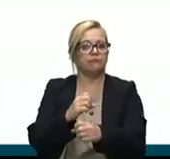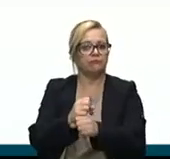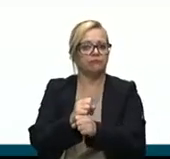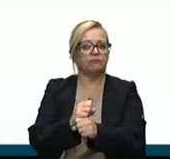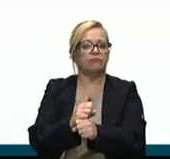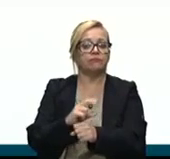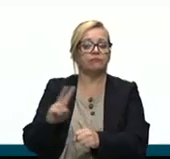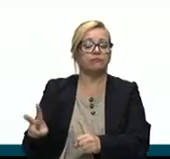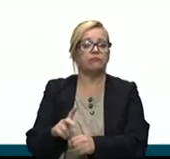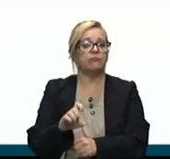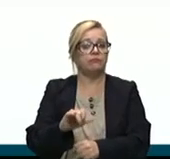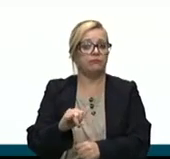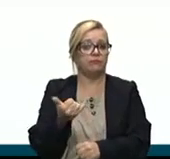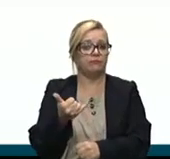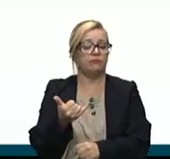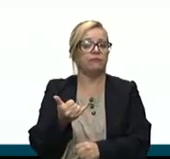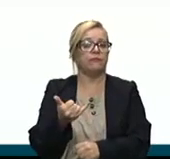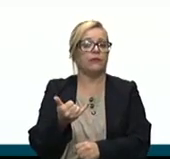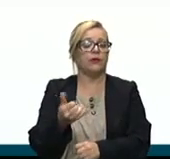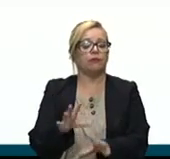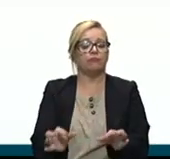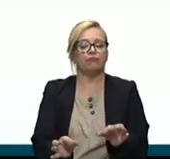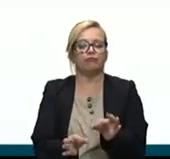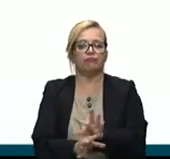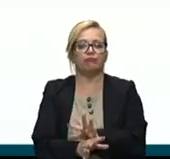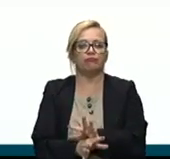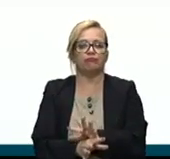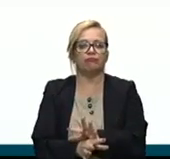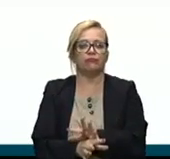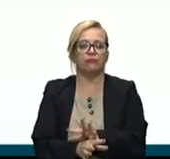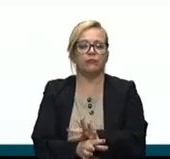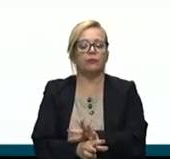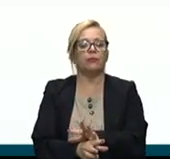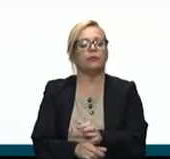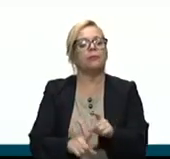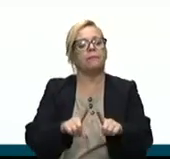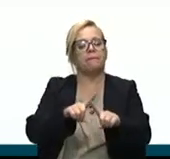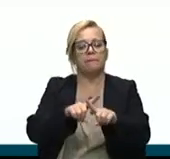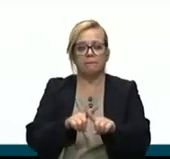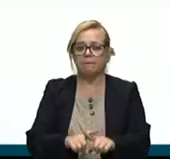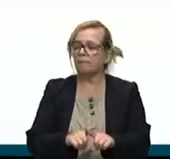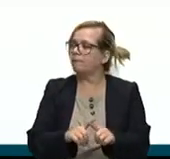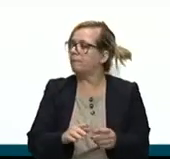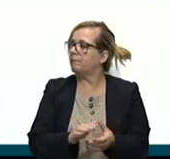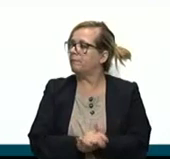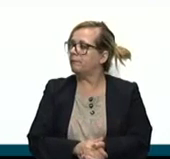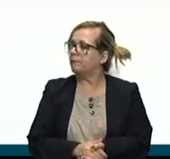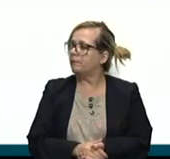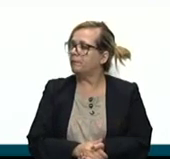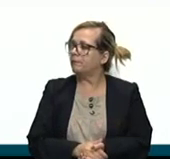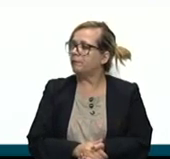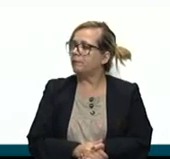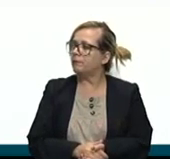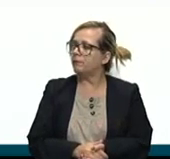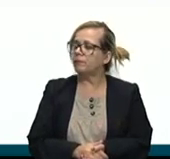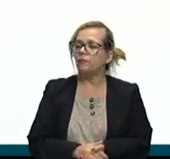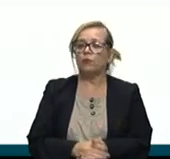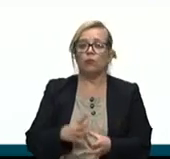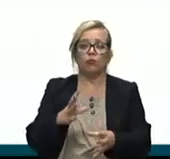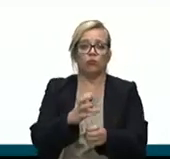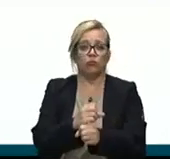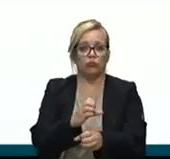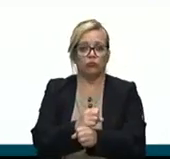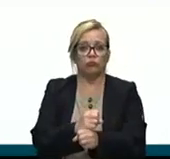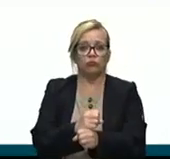valores de y, e aí os resultados, as somas, você multiplica. Então, 1 mais 2 mais